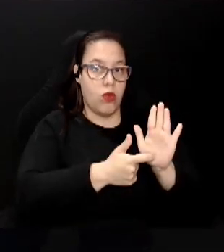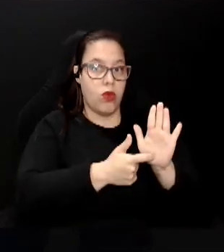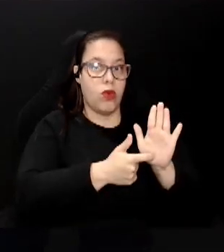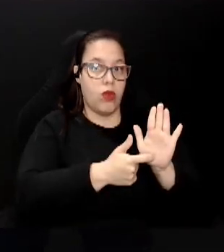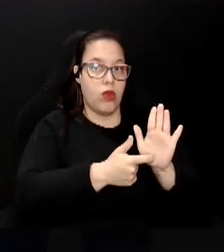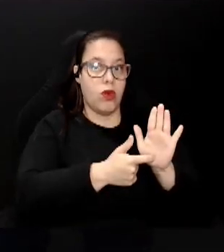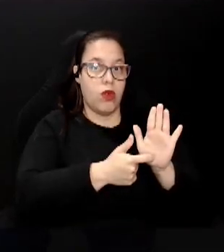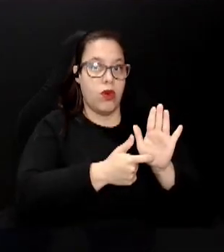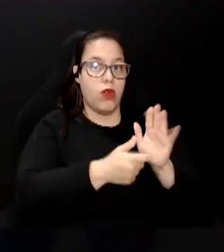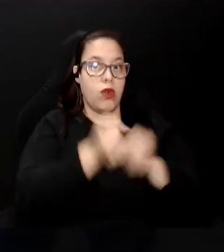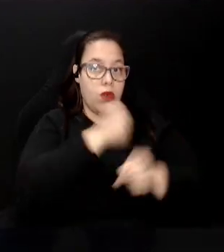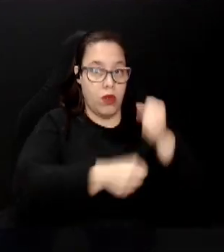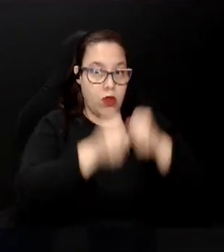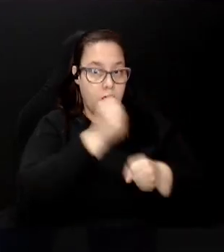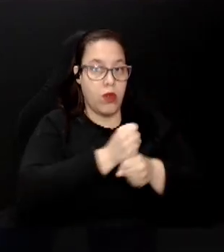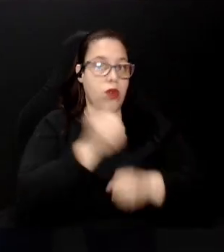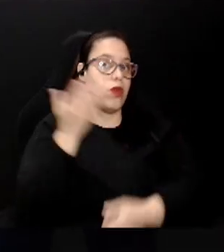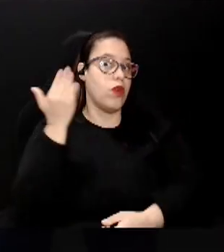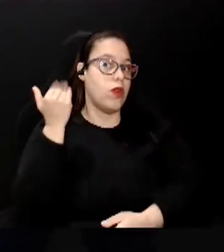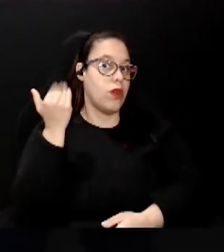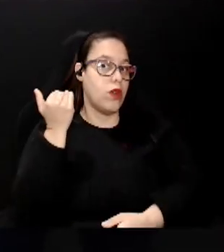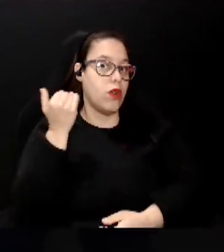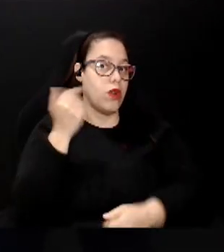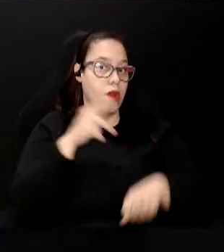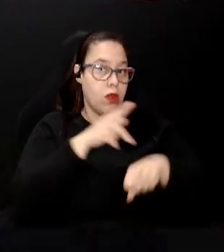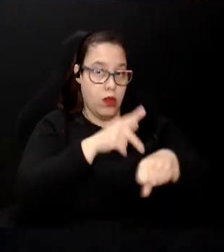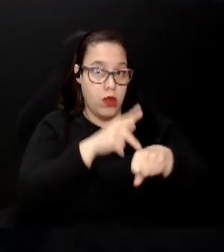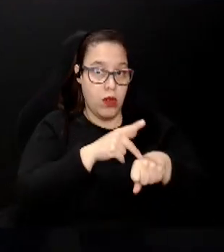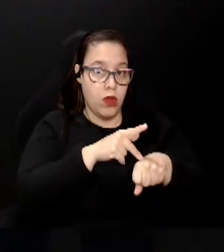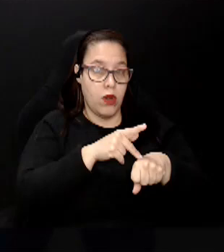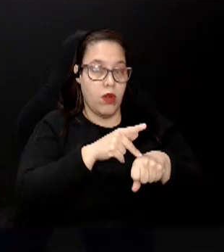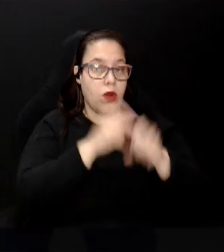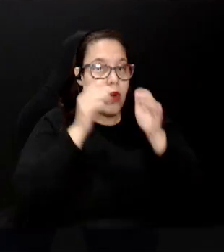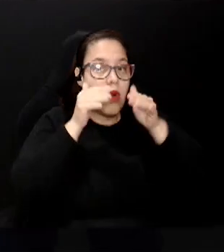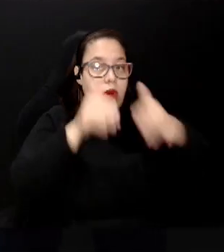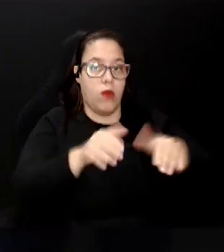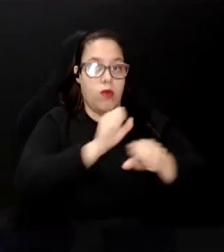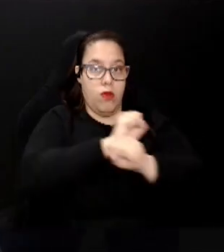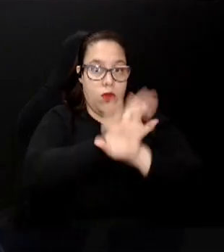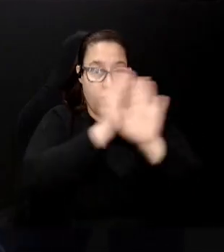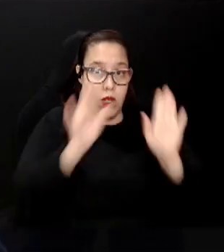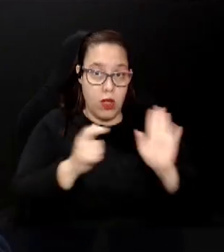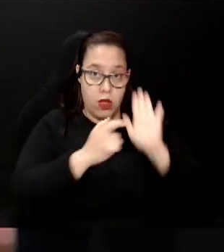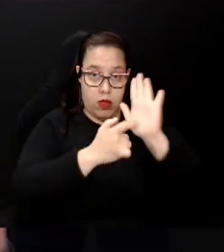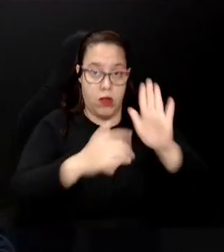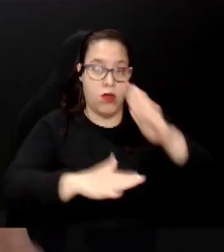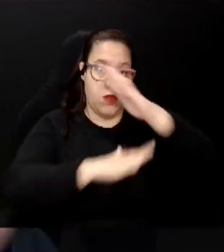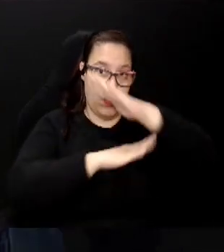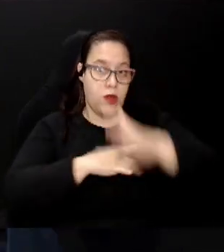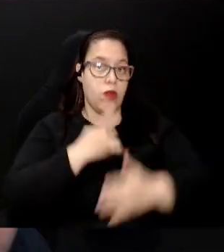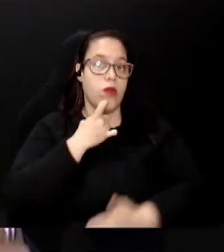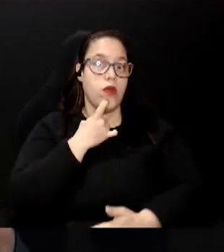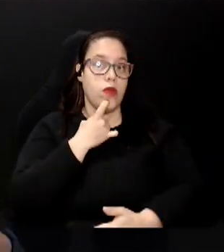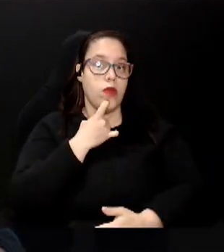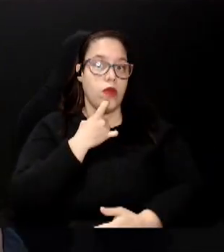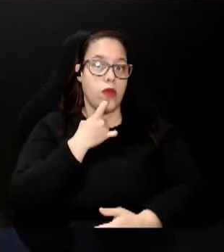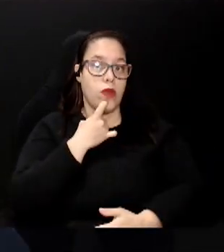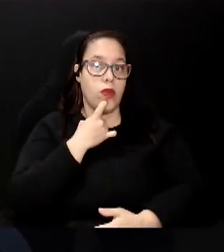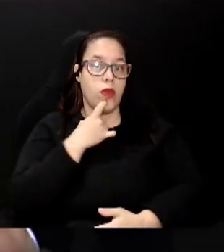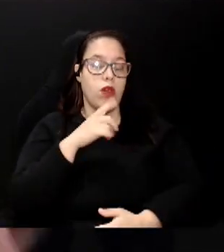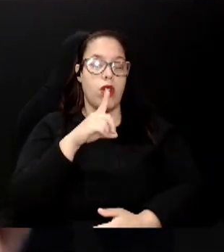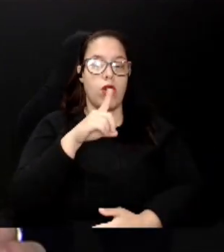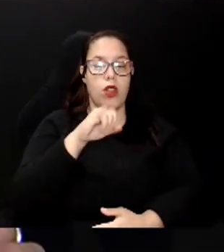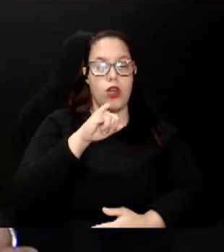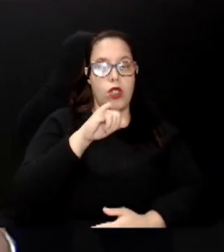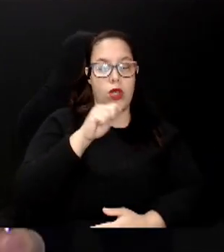gente submeteu um prêmio que era mais voltado para a área de transparência, que a Câmara de Campinas era selo diamante, né? É o índice